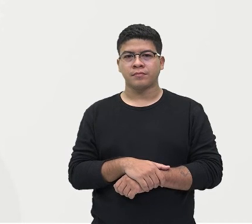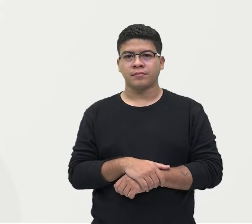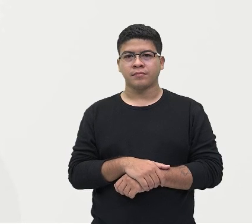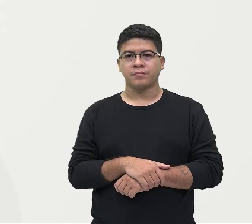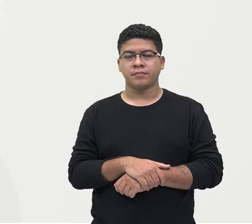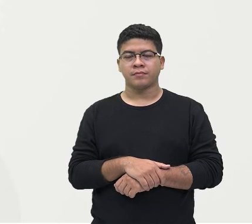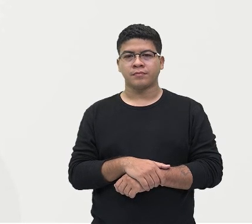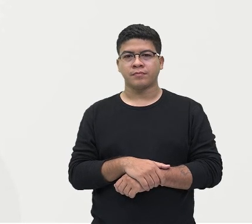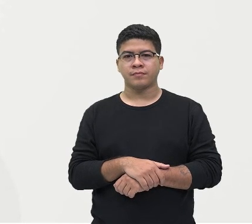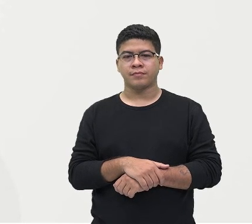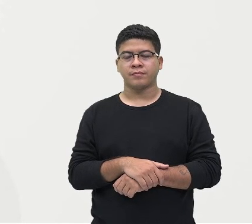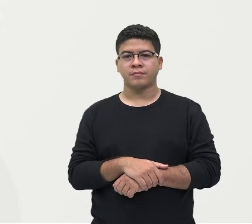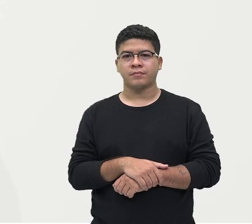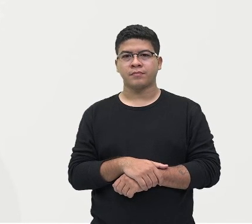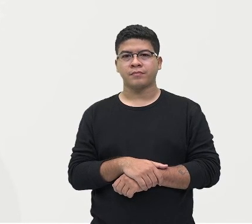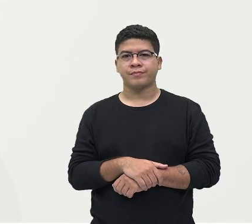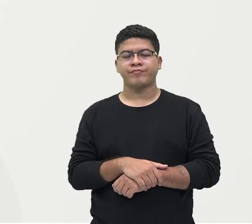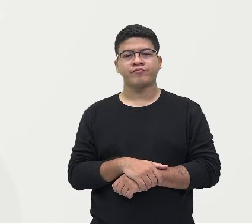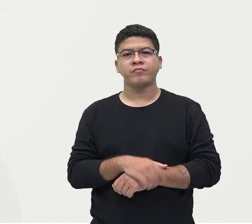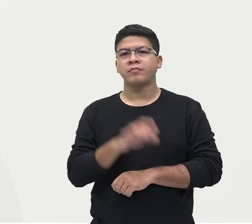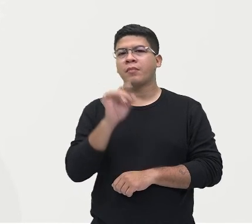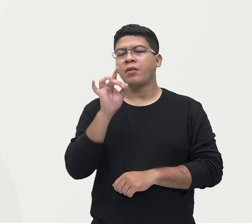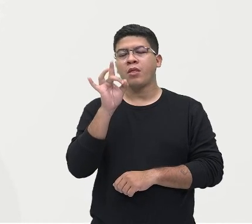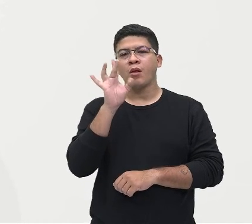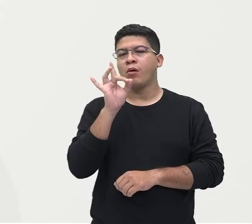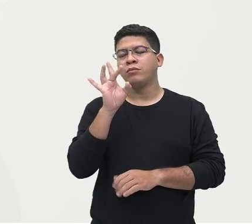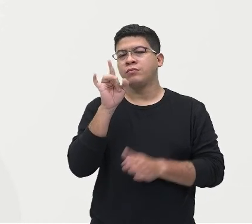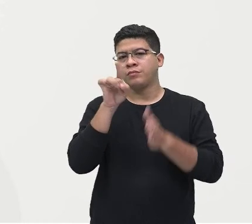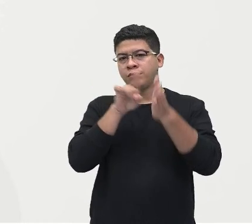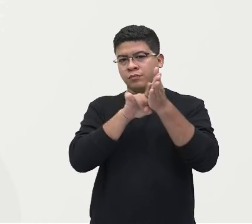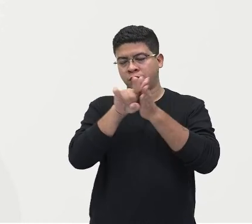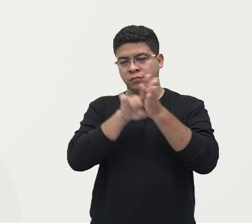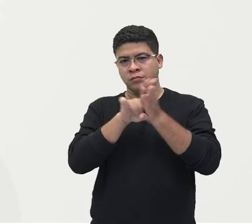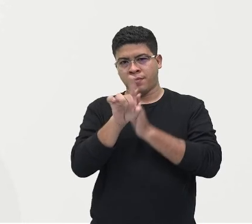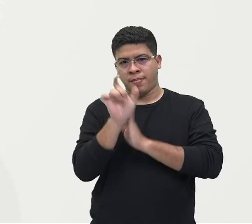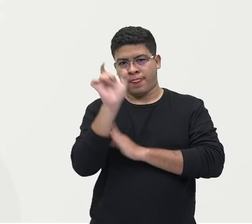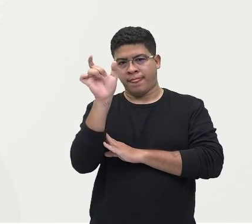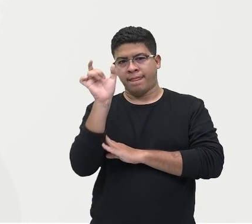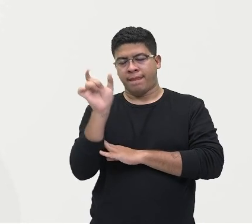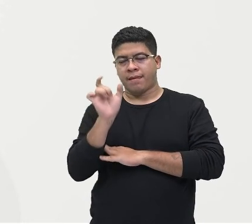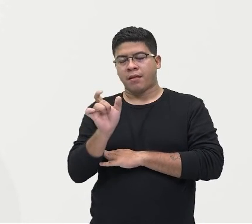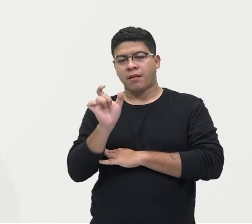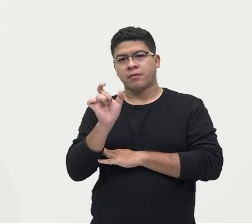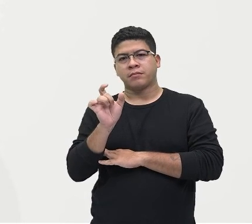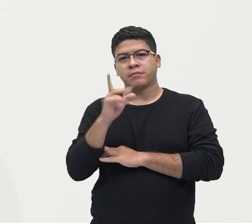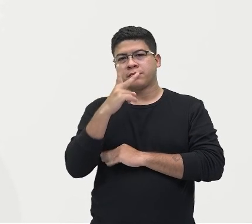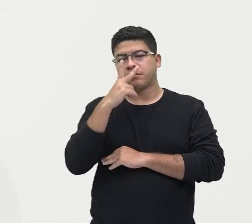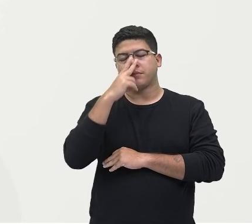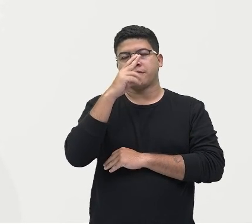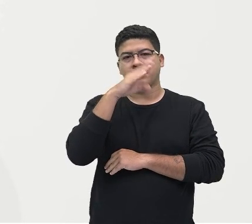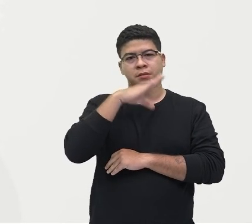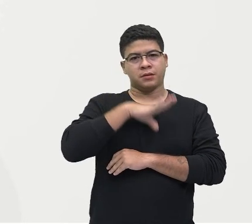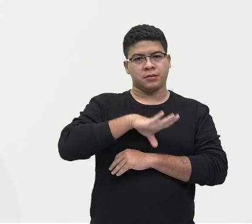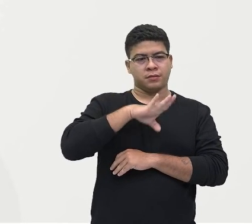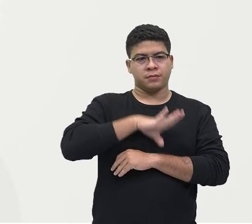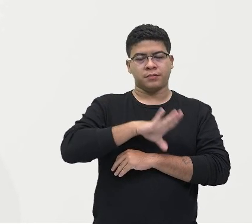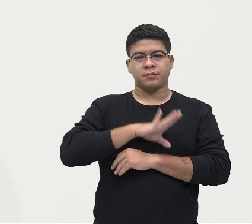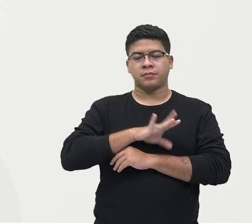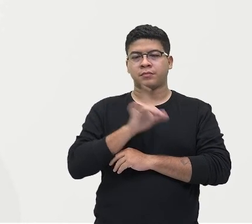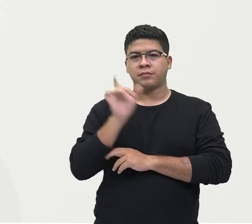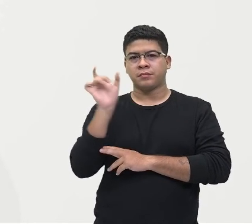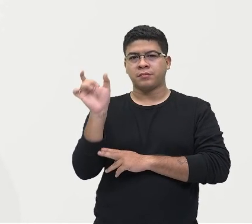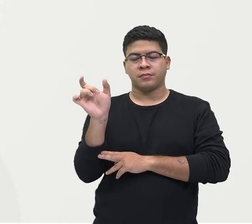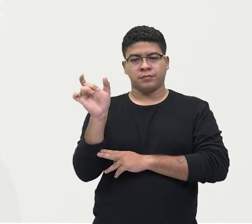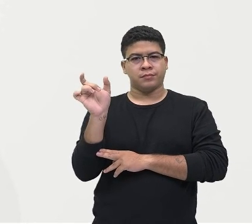Então, só procurar um pouquinho mais as palavras cognatas. O que mais que nós temos aqui, people? Palavras